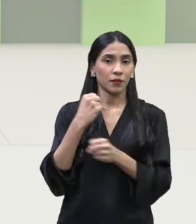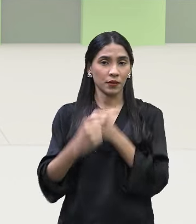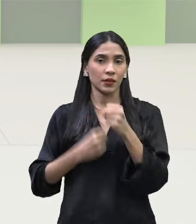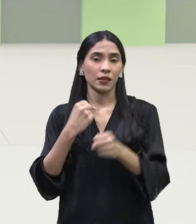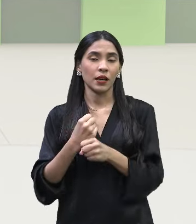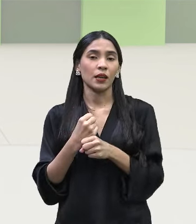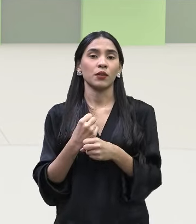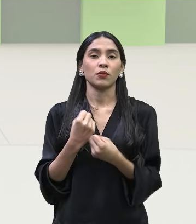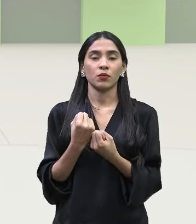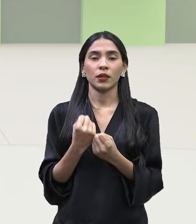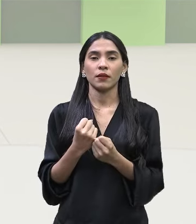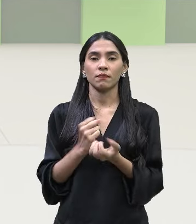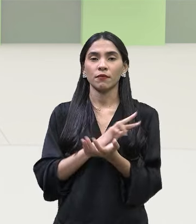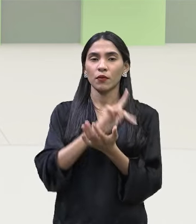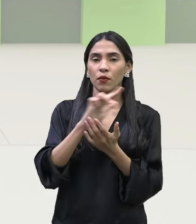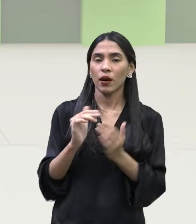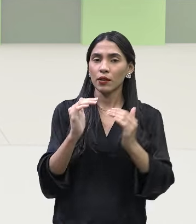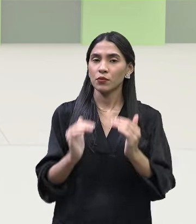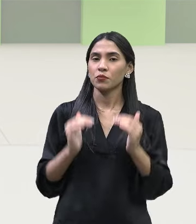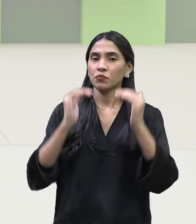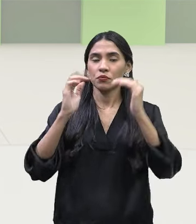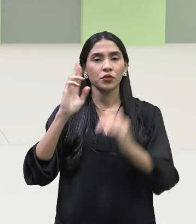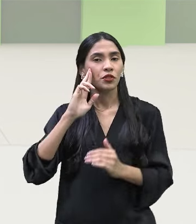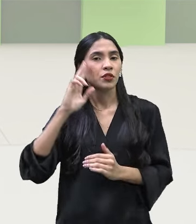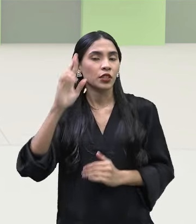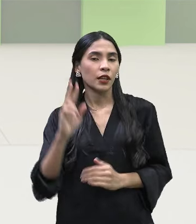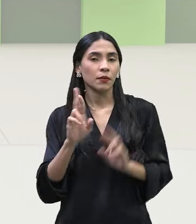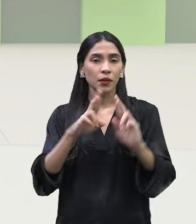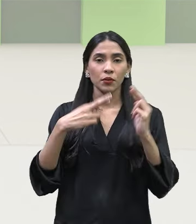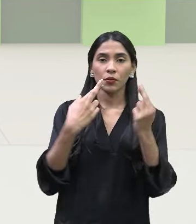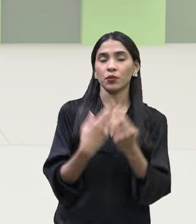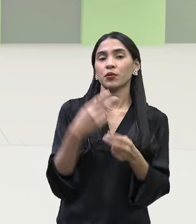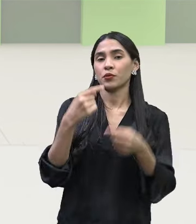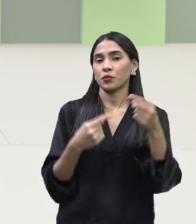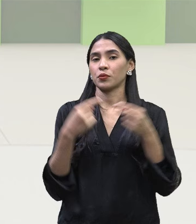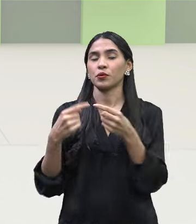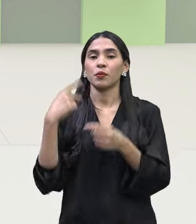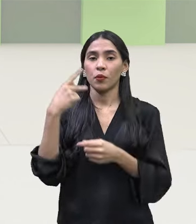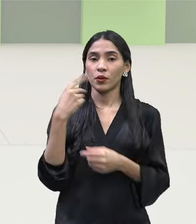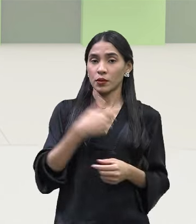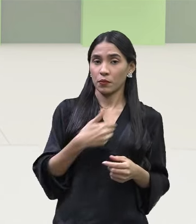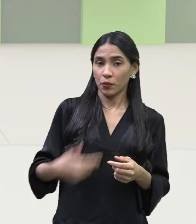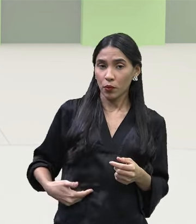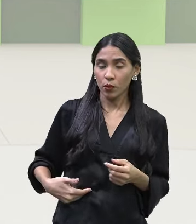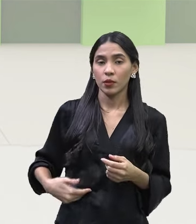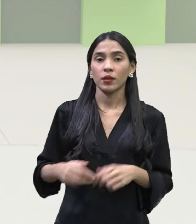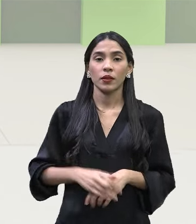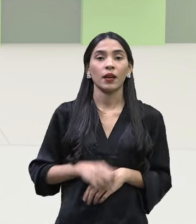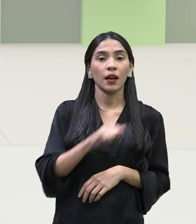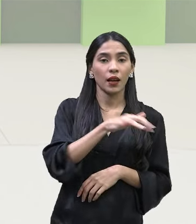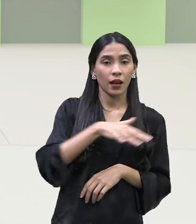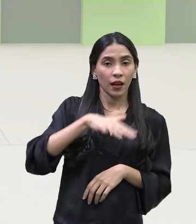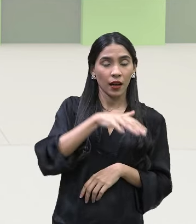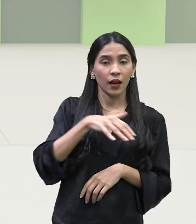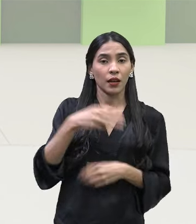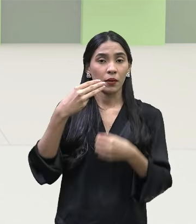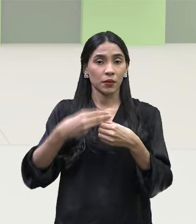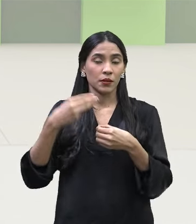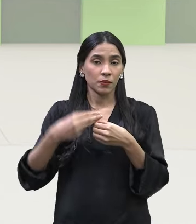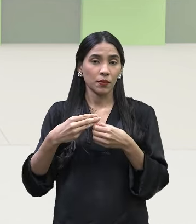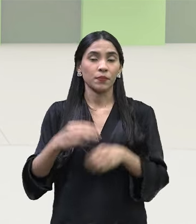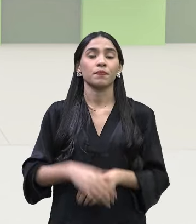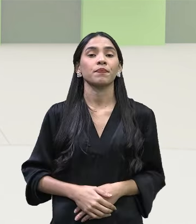os políticos vão se reunir e vão tratar dessas políticas públicas a nível tanto regional,